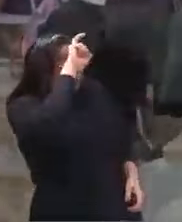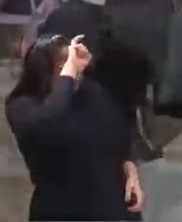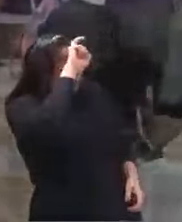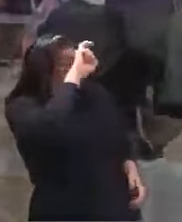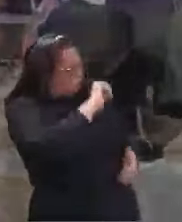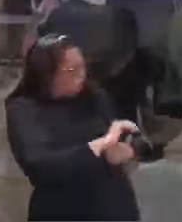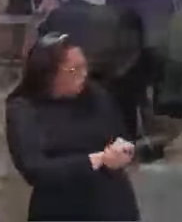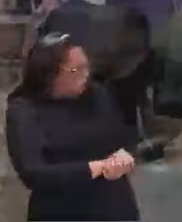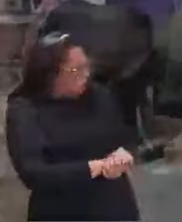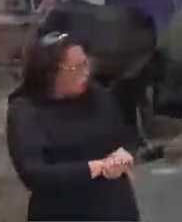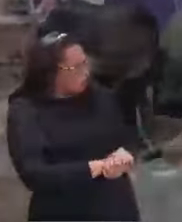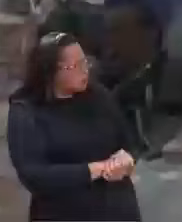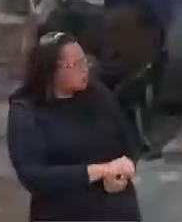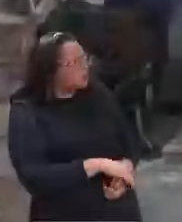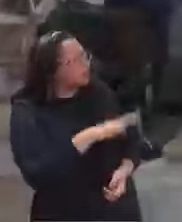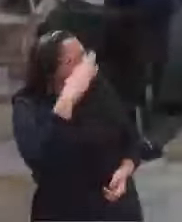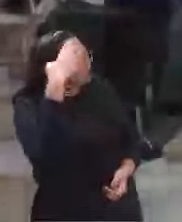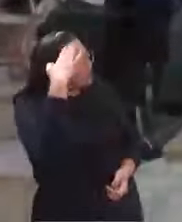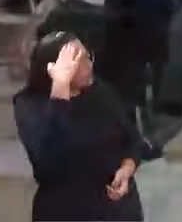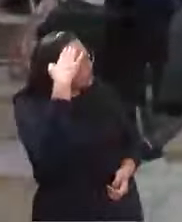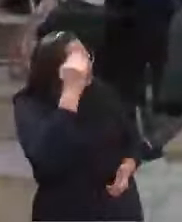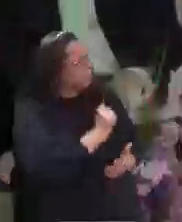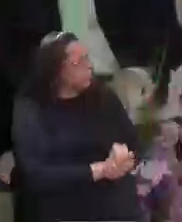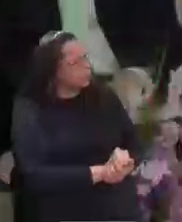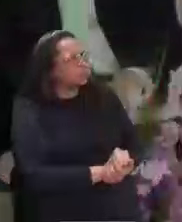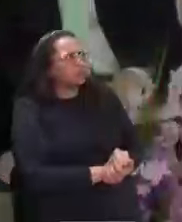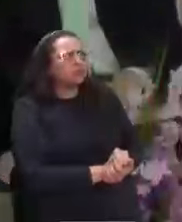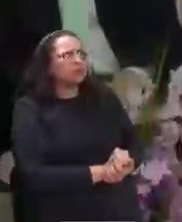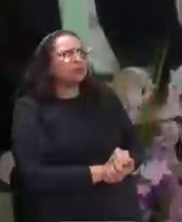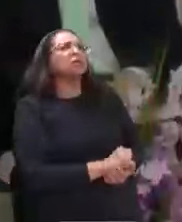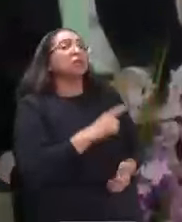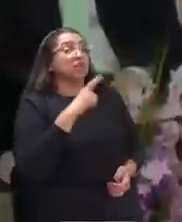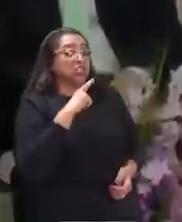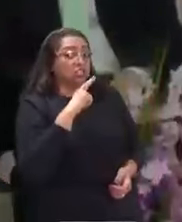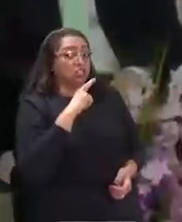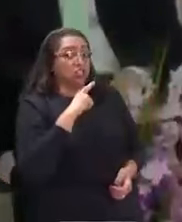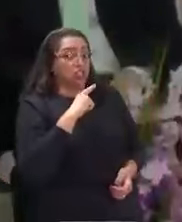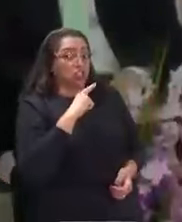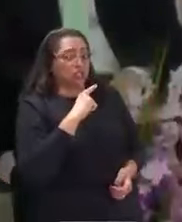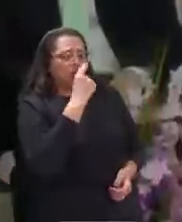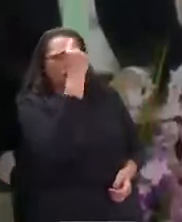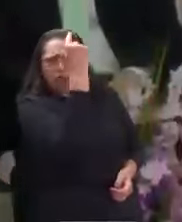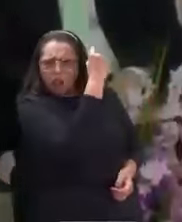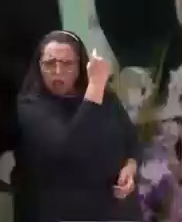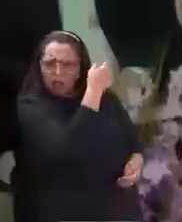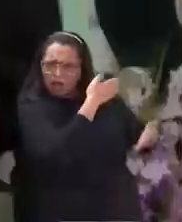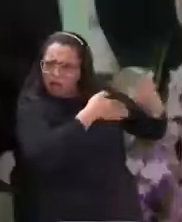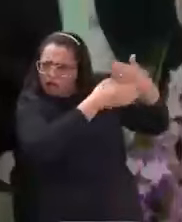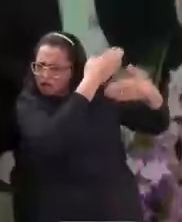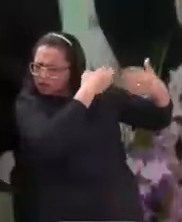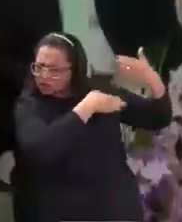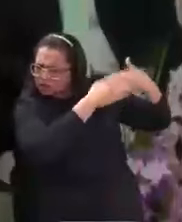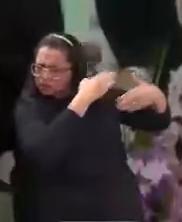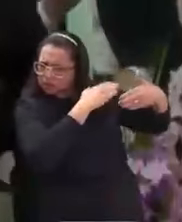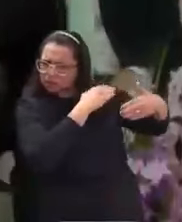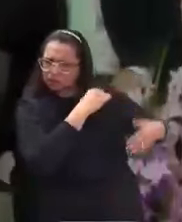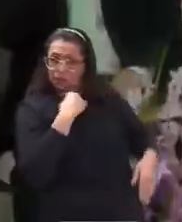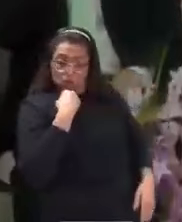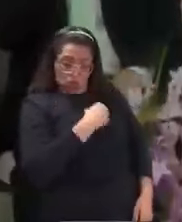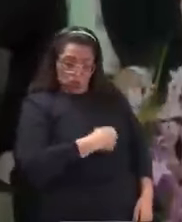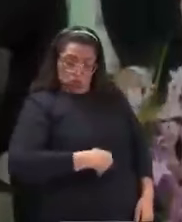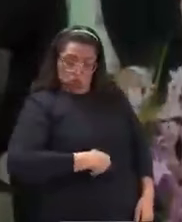José começou a reinar veja que fazia tempo a história tirou José da vida